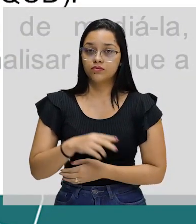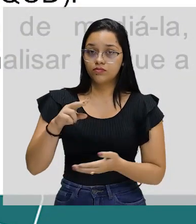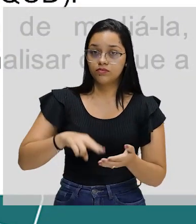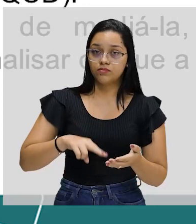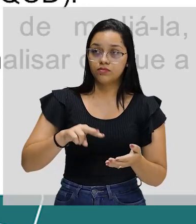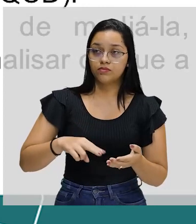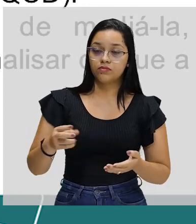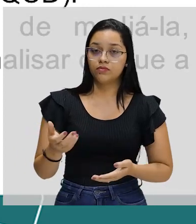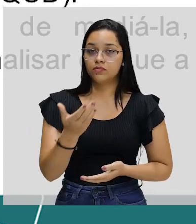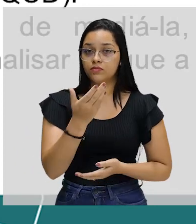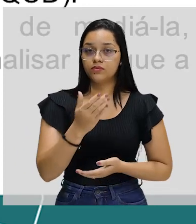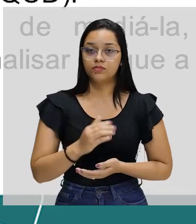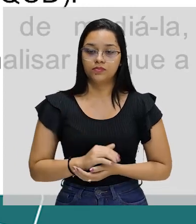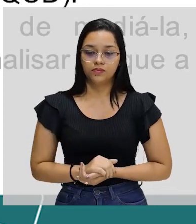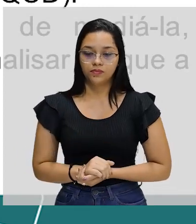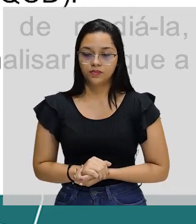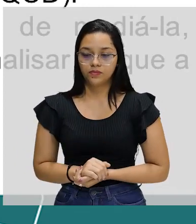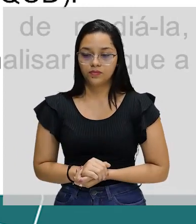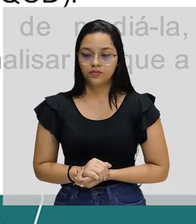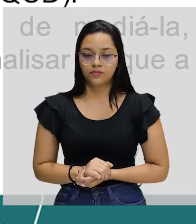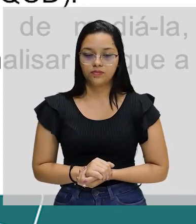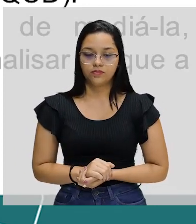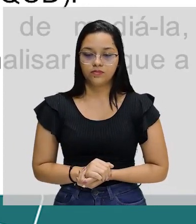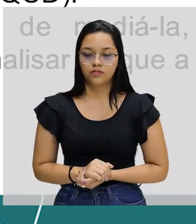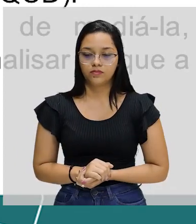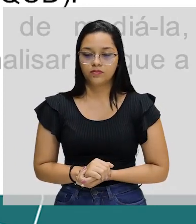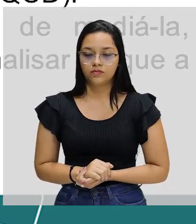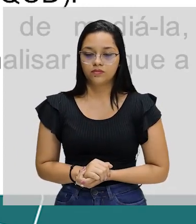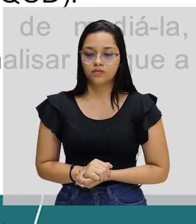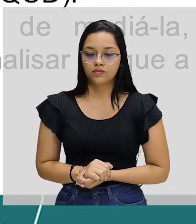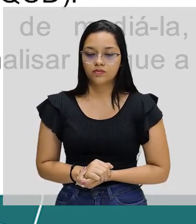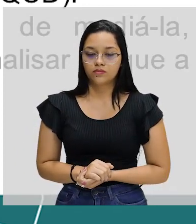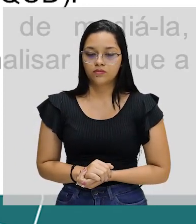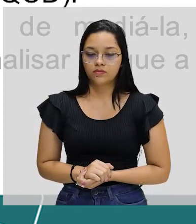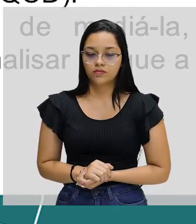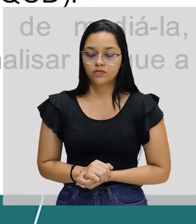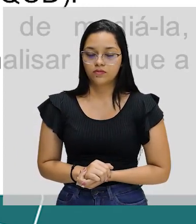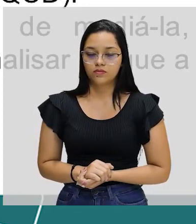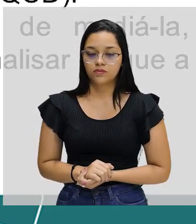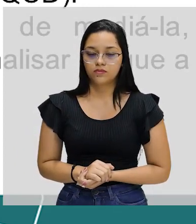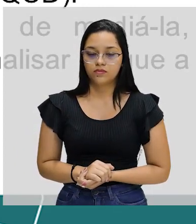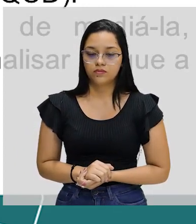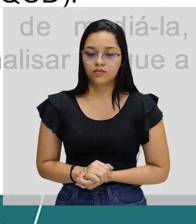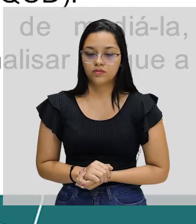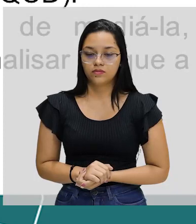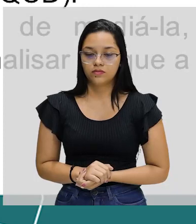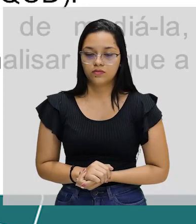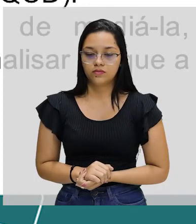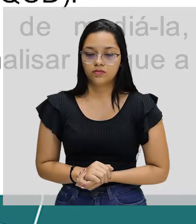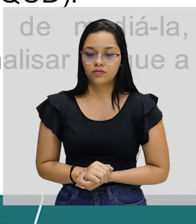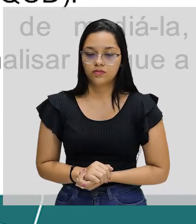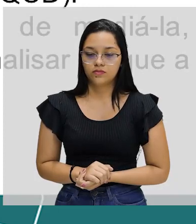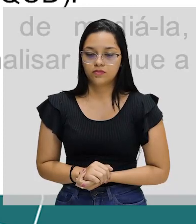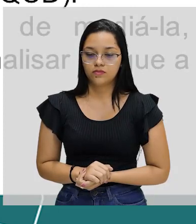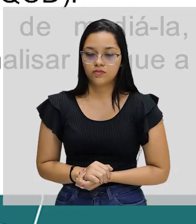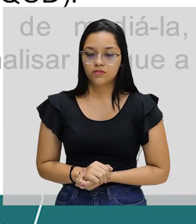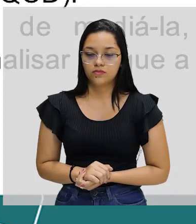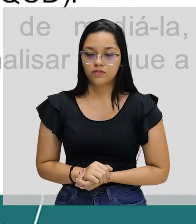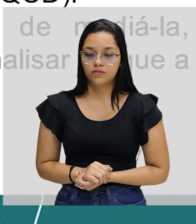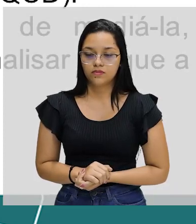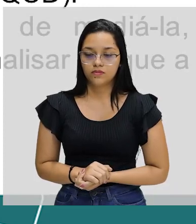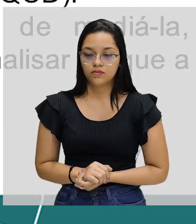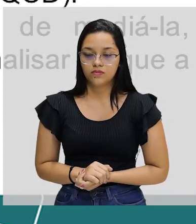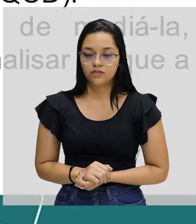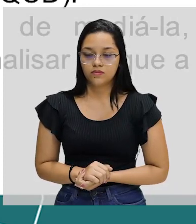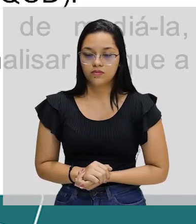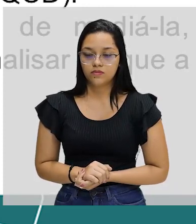partículas fundamentais que agem como partículas, né, de troca, certo? Ou bósons de calibre, certo? Para a